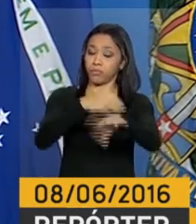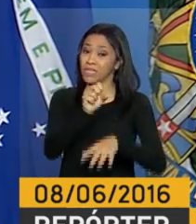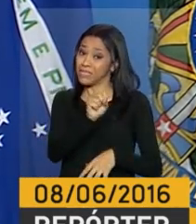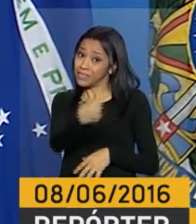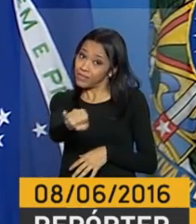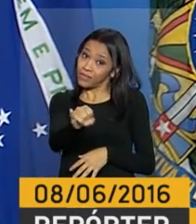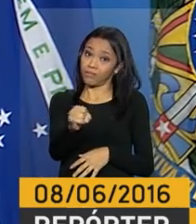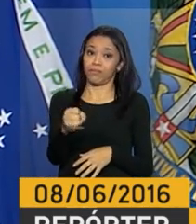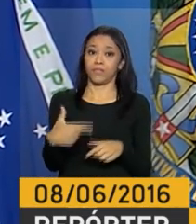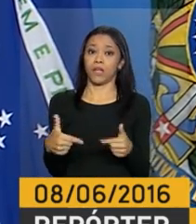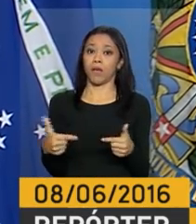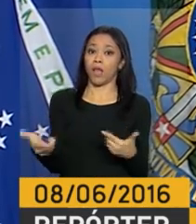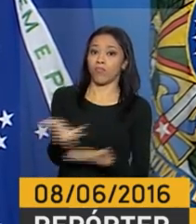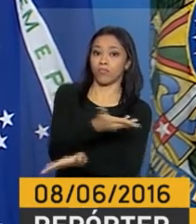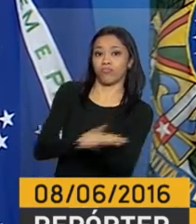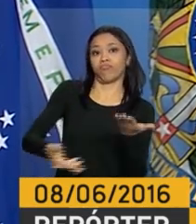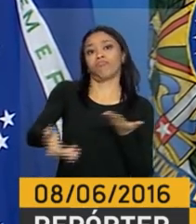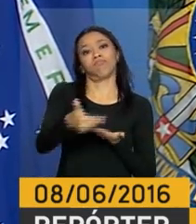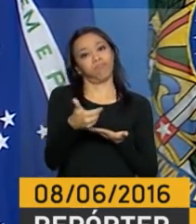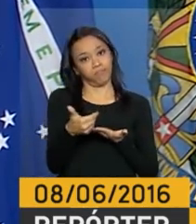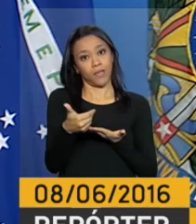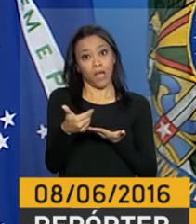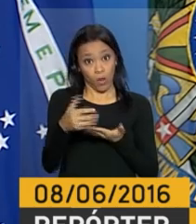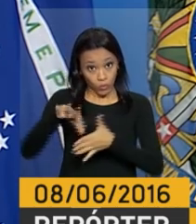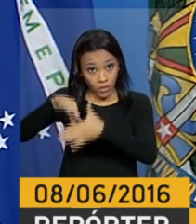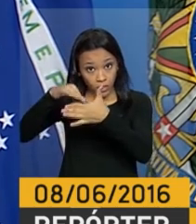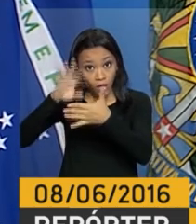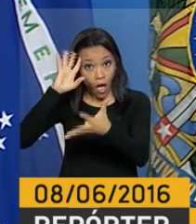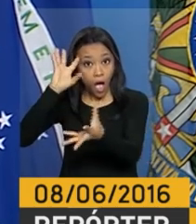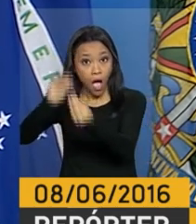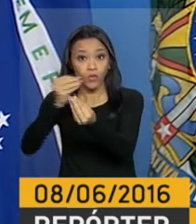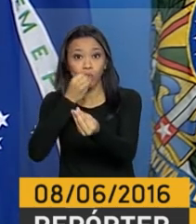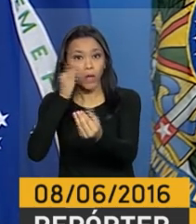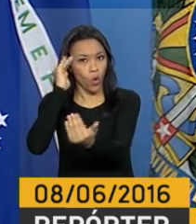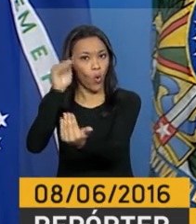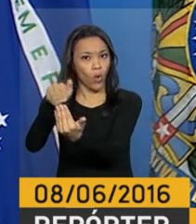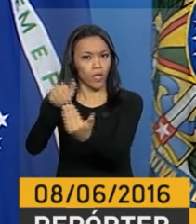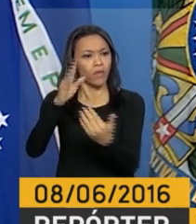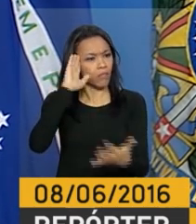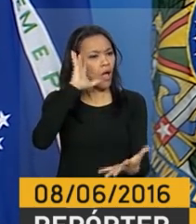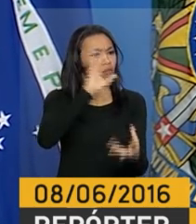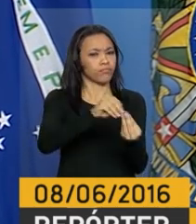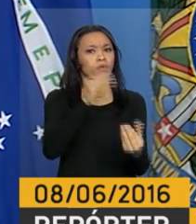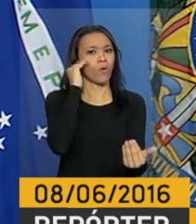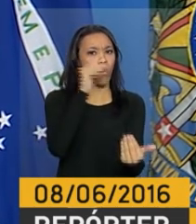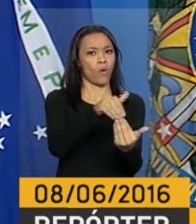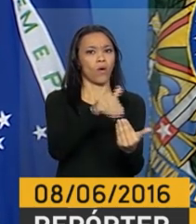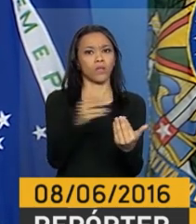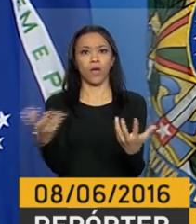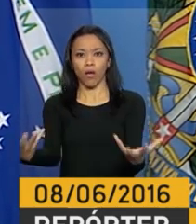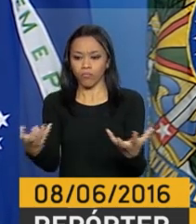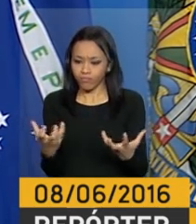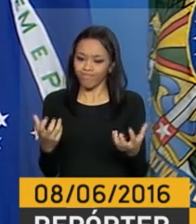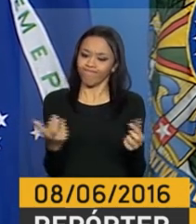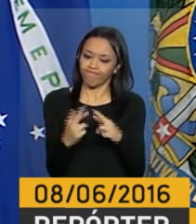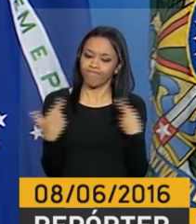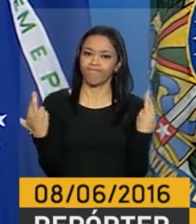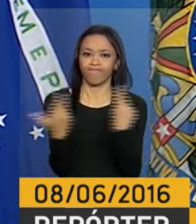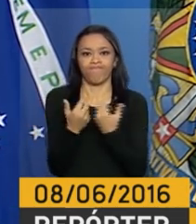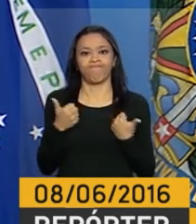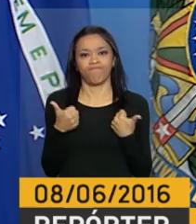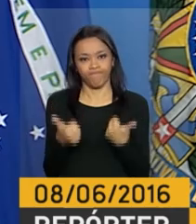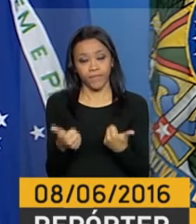atuação conjunta e os líderes imediatamente compreenderam este fato tanto que depois de